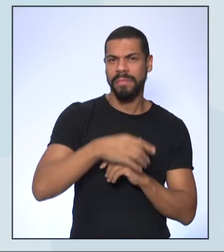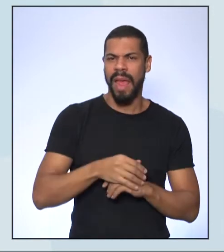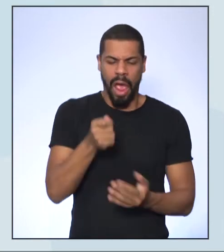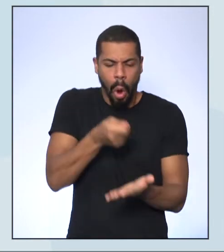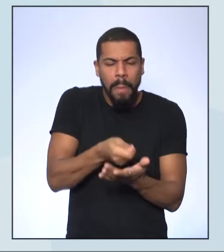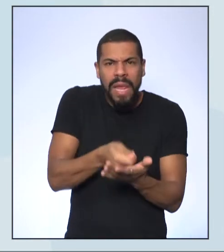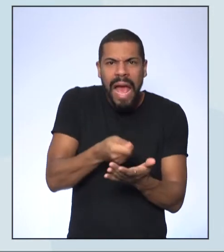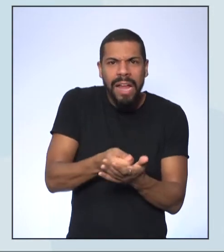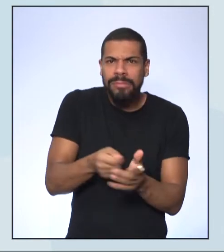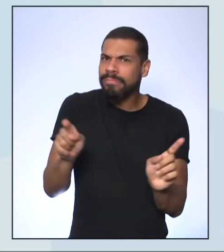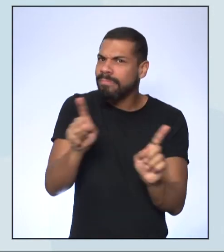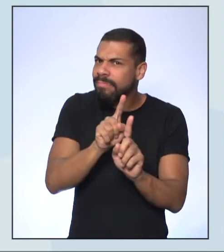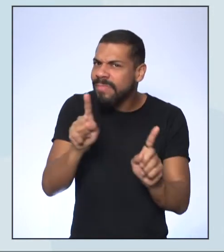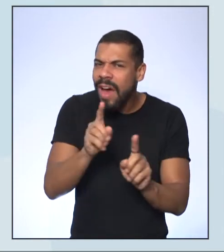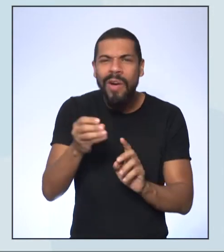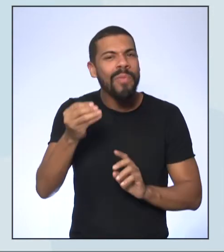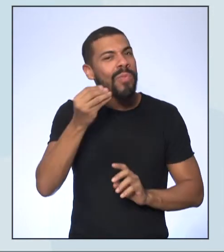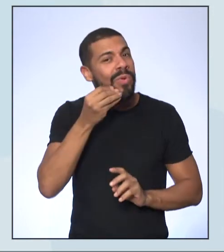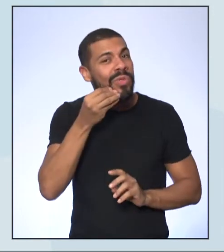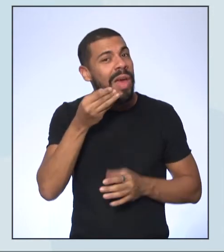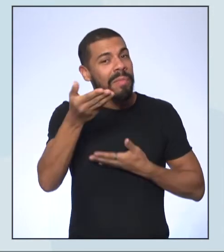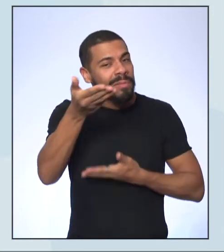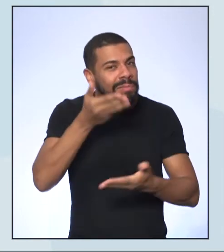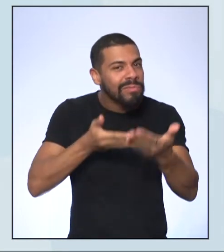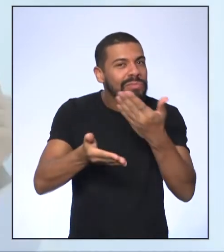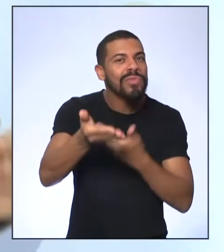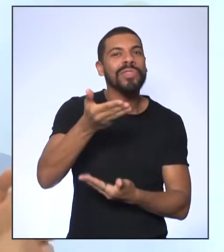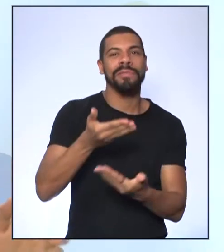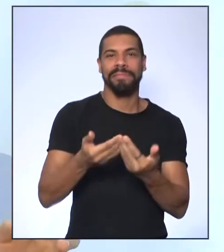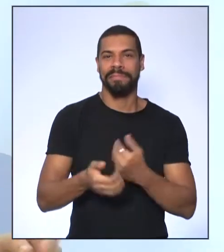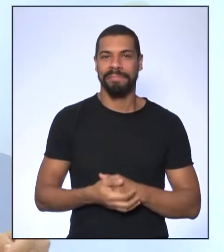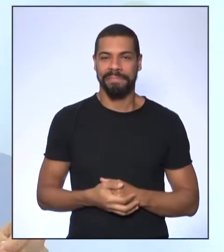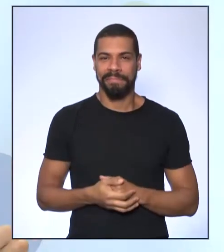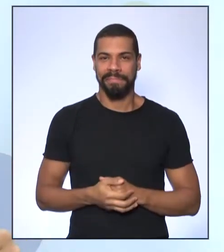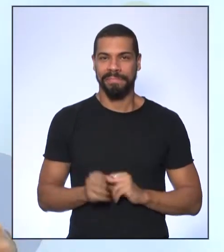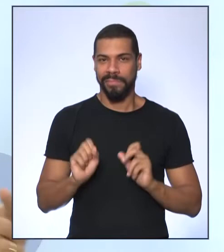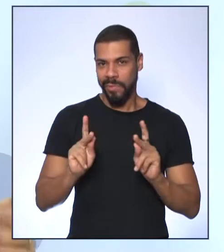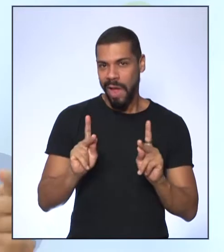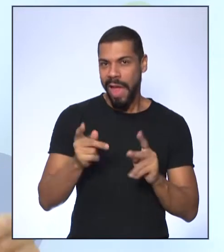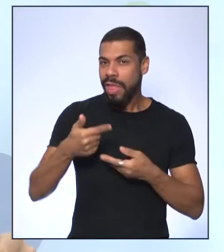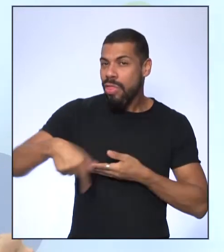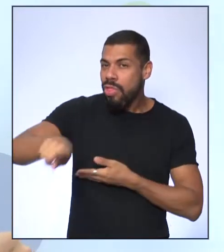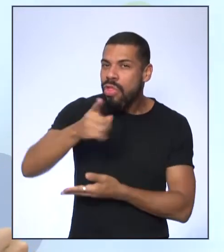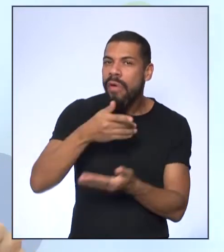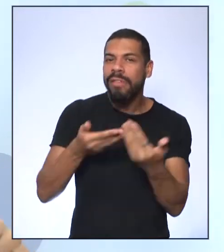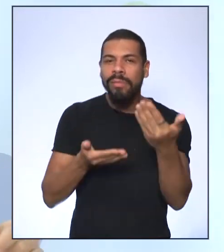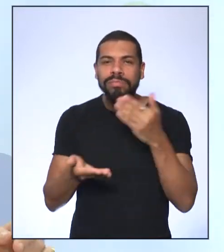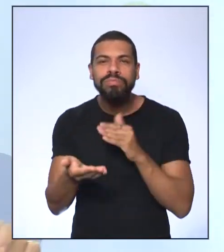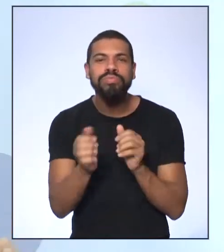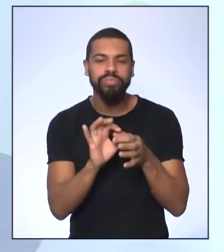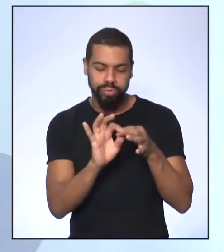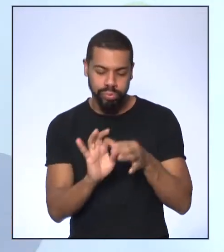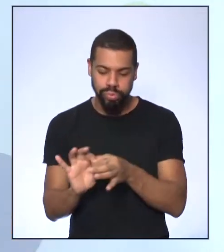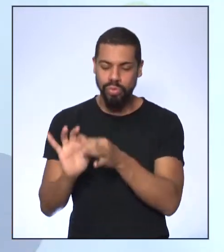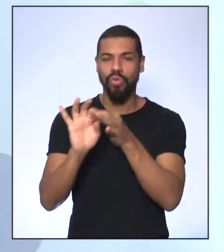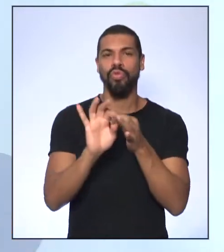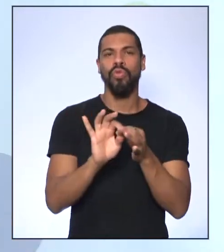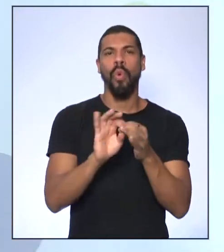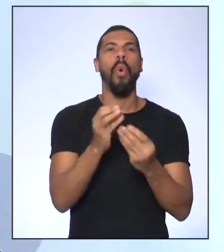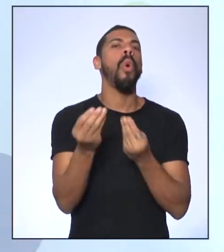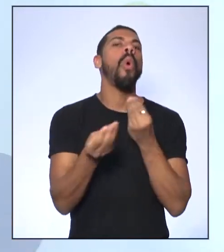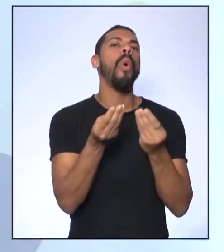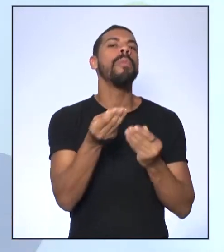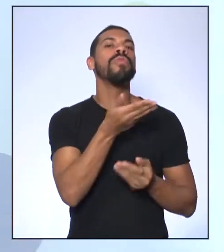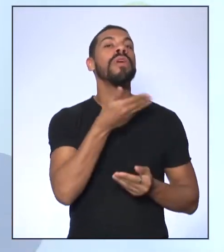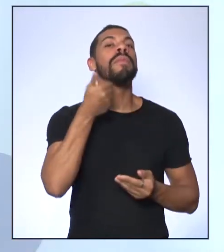obrigação? Não. É uma possibilidade da gente se conectar. É uma afirmação ali. Nós estamos conectados. Já que estamos conectados, que